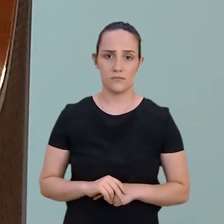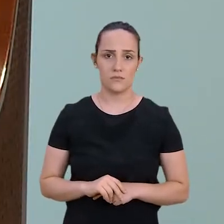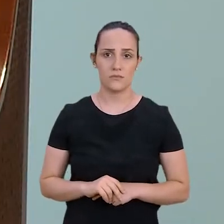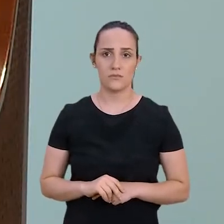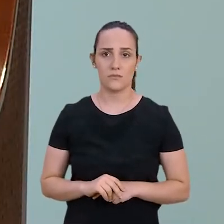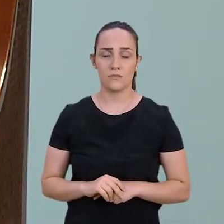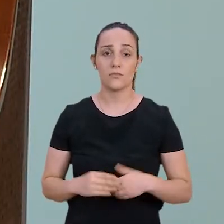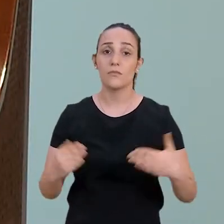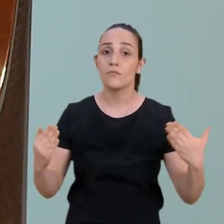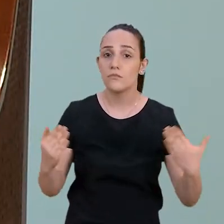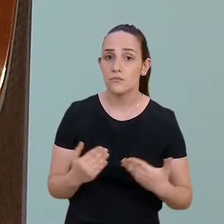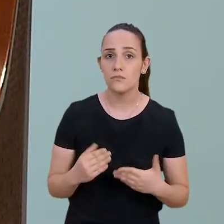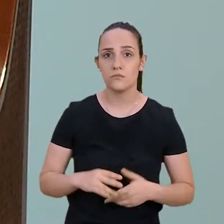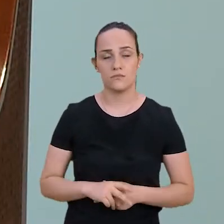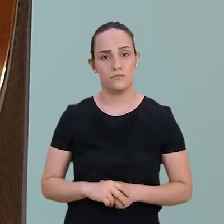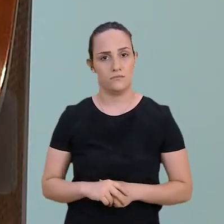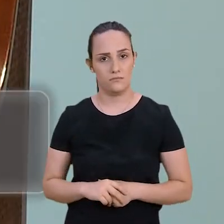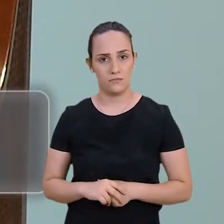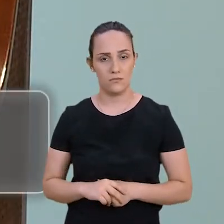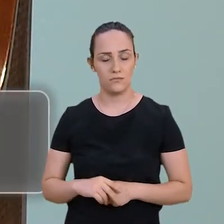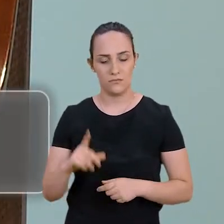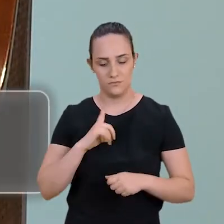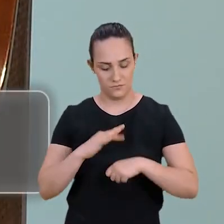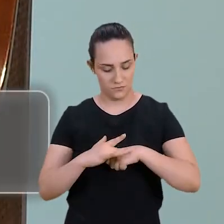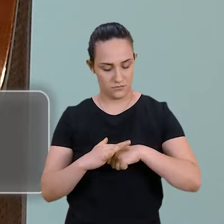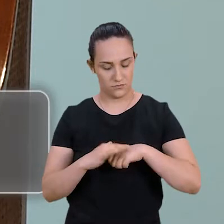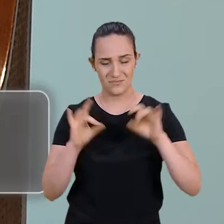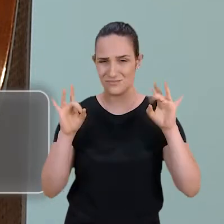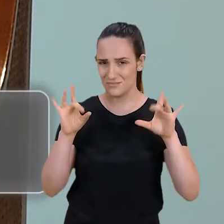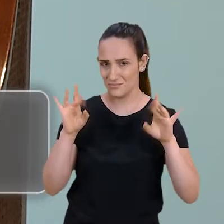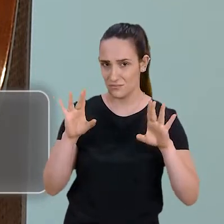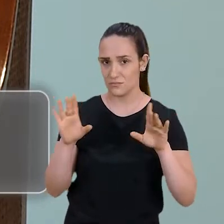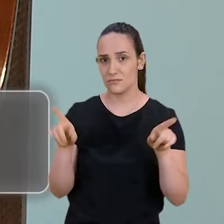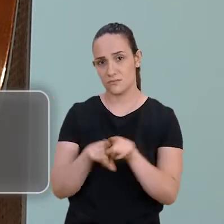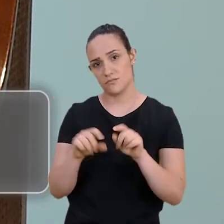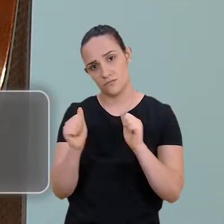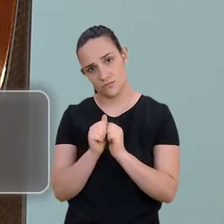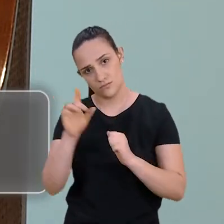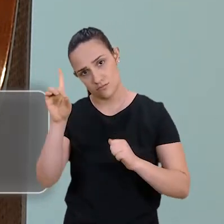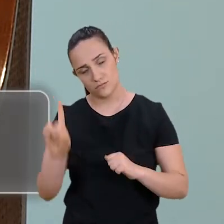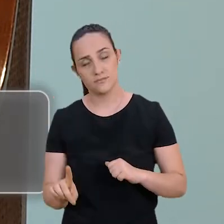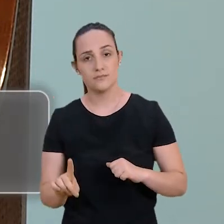tem, hoje, no caso das doenças raras e das deficiências, nós estamos vivendo uma